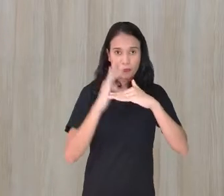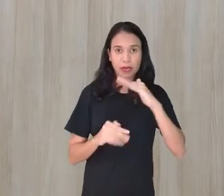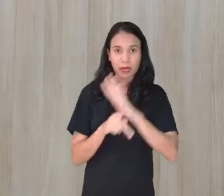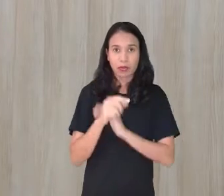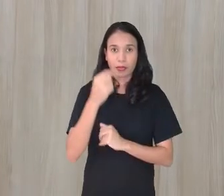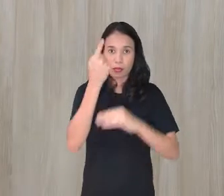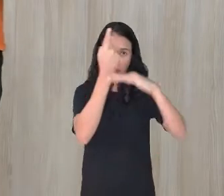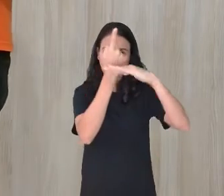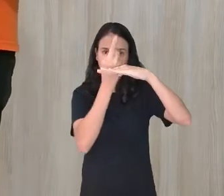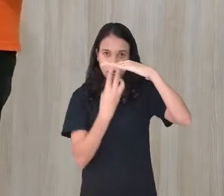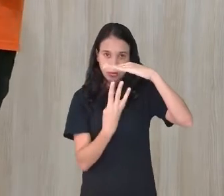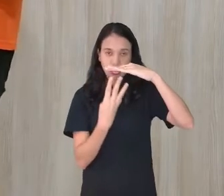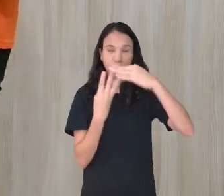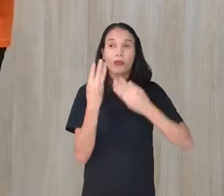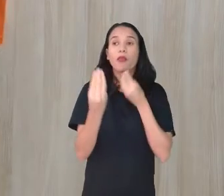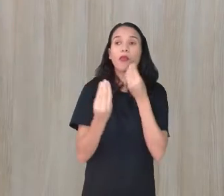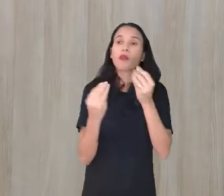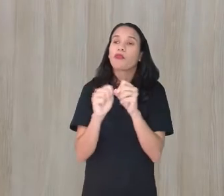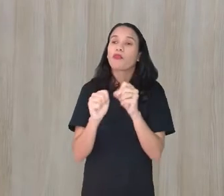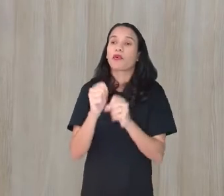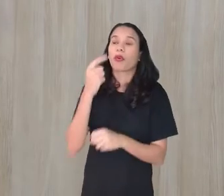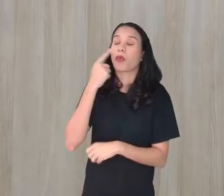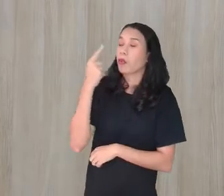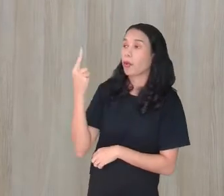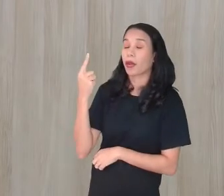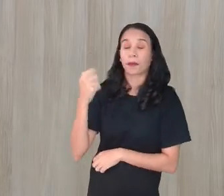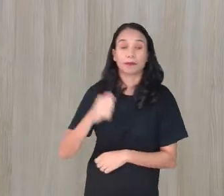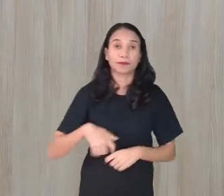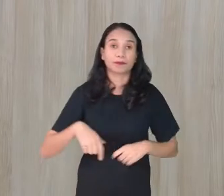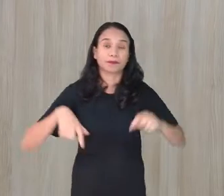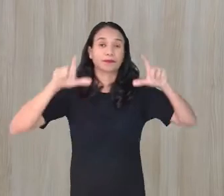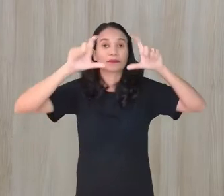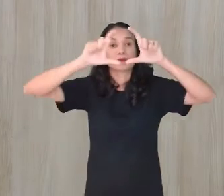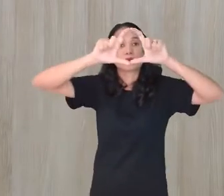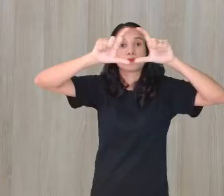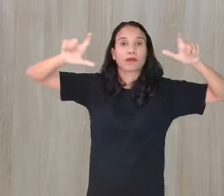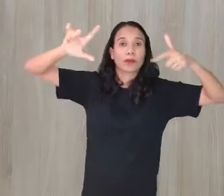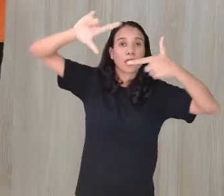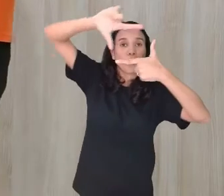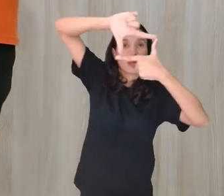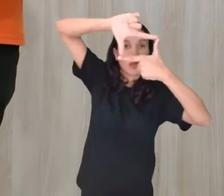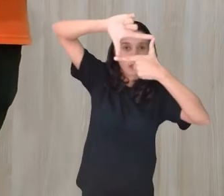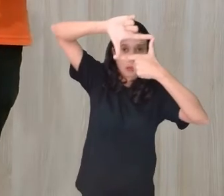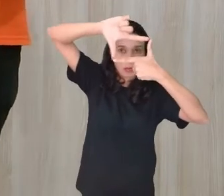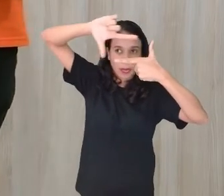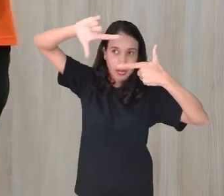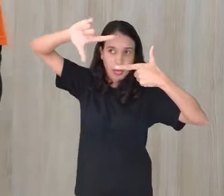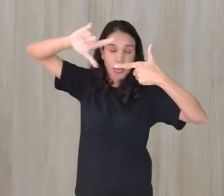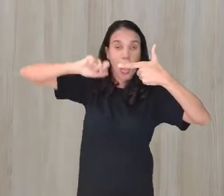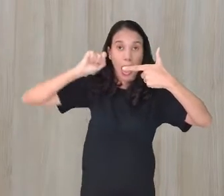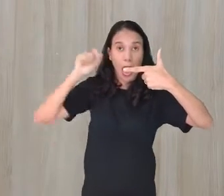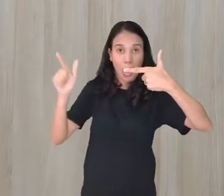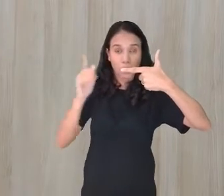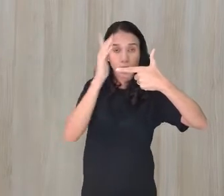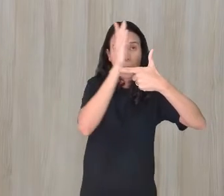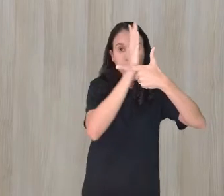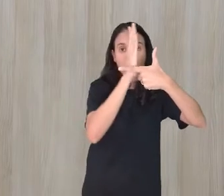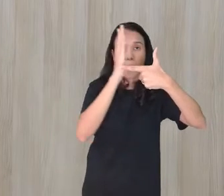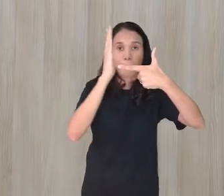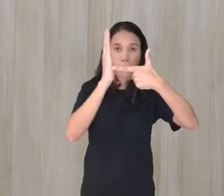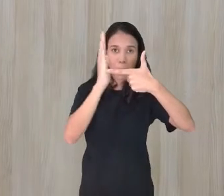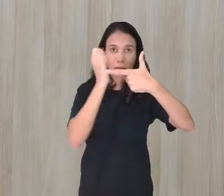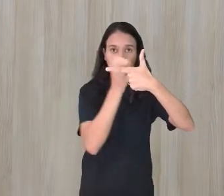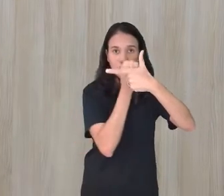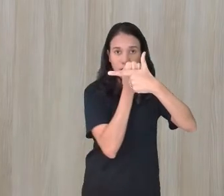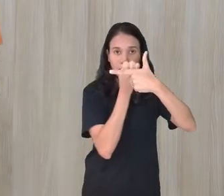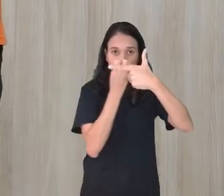1/3. Então, o que foi que eu fiz aqui, ó? Eu peguei o primeiro retângulozinho aí azul, dividi ele em 3 partes